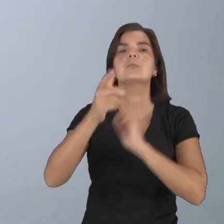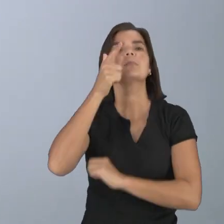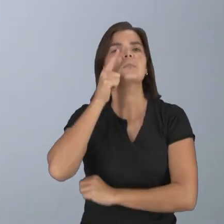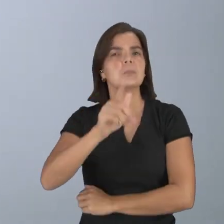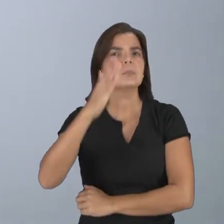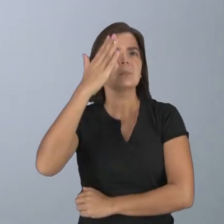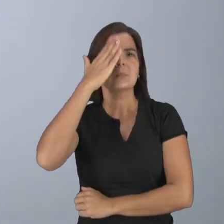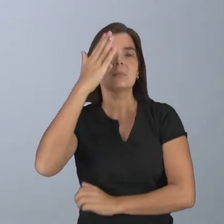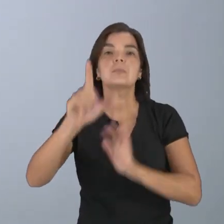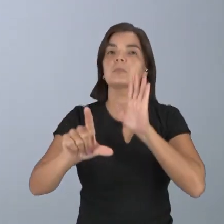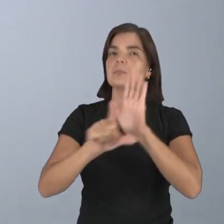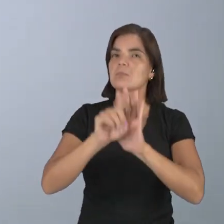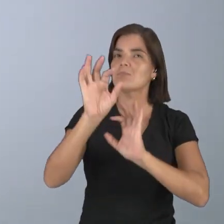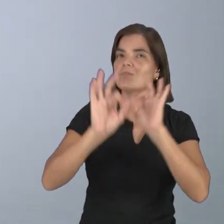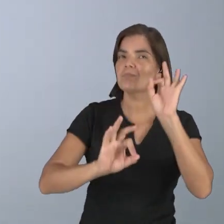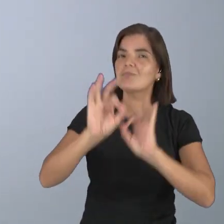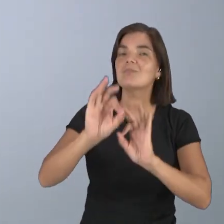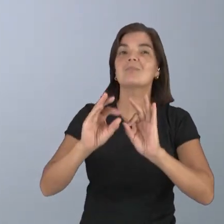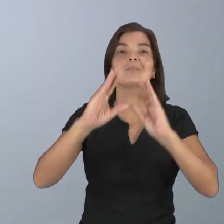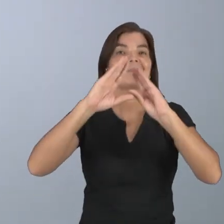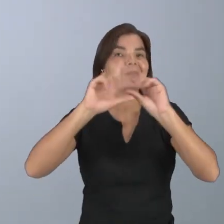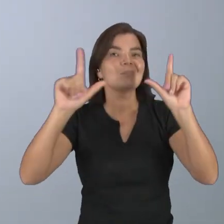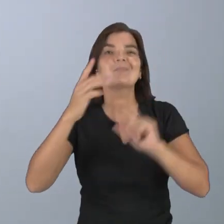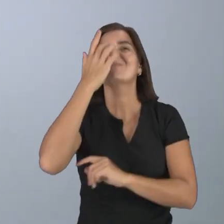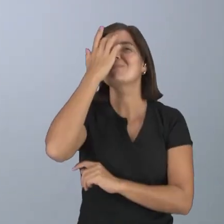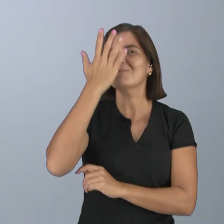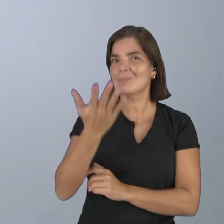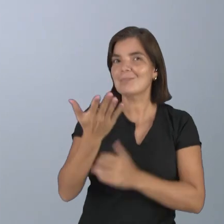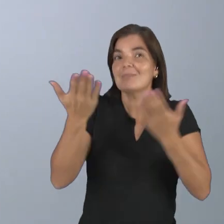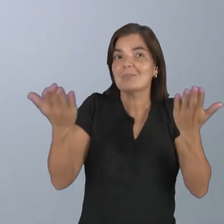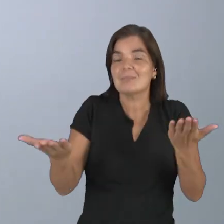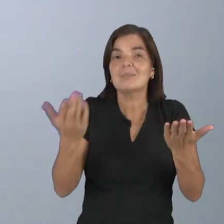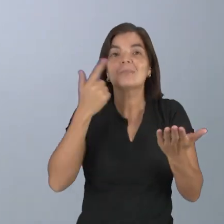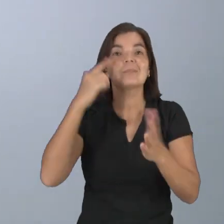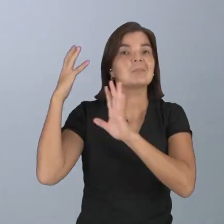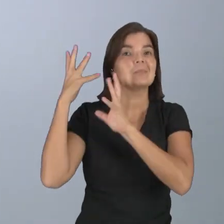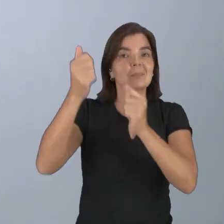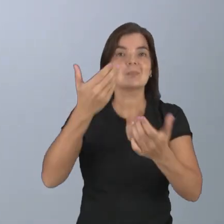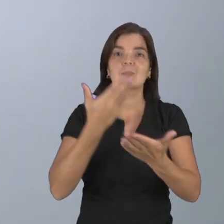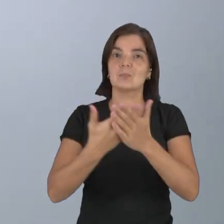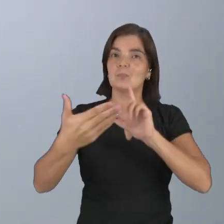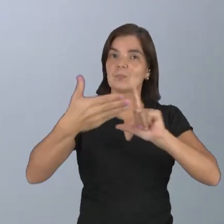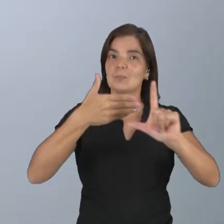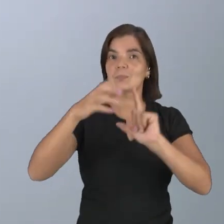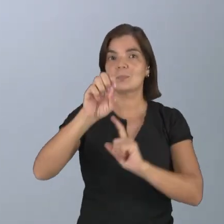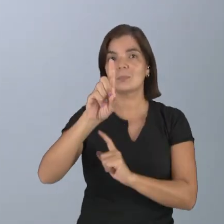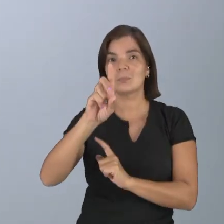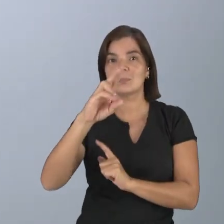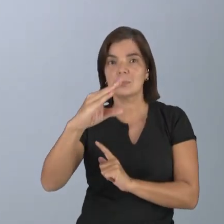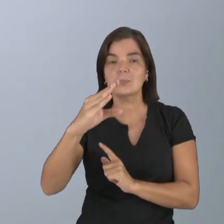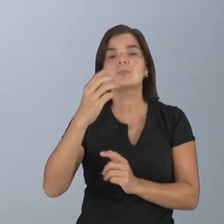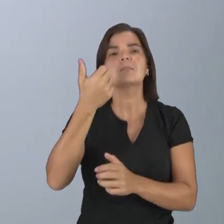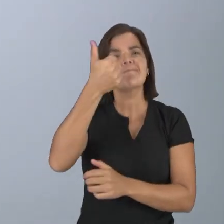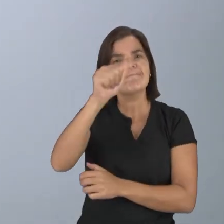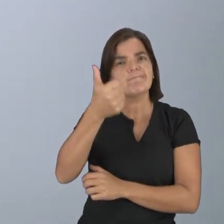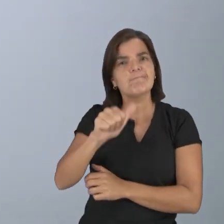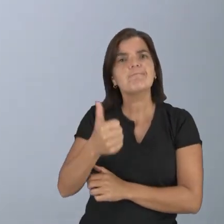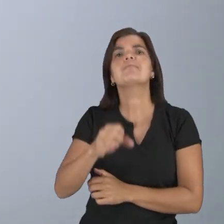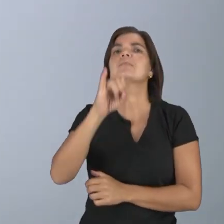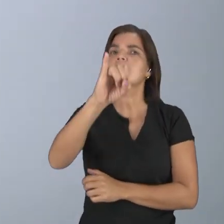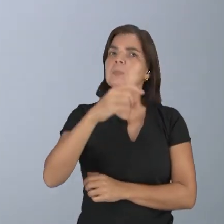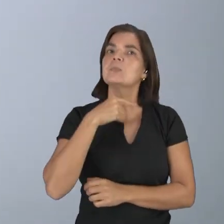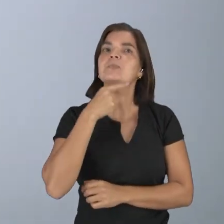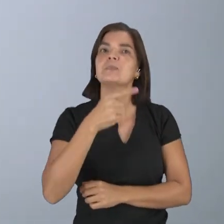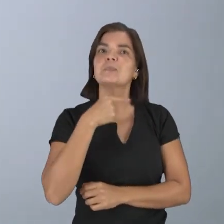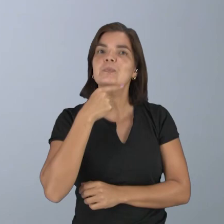você consegue compreender a lei de formação fica tudo mais fácil certo então reveja essa aula entre na plataforma dor e Analisa bem